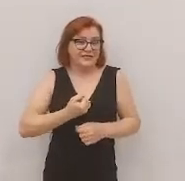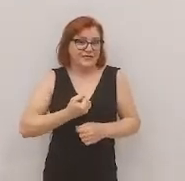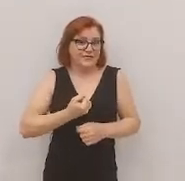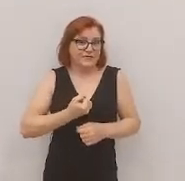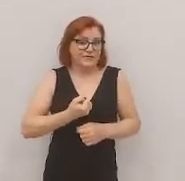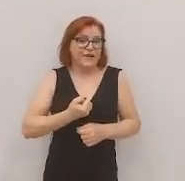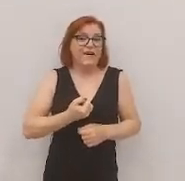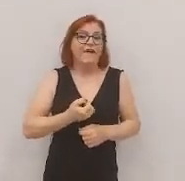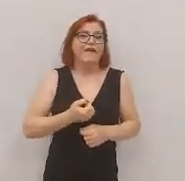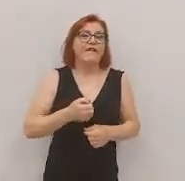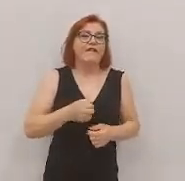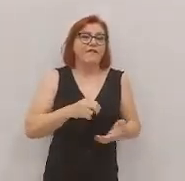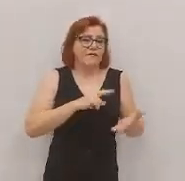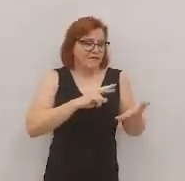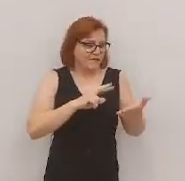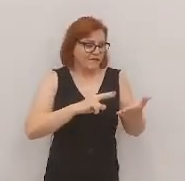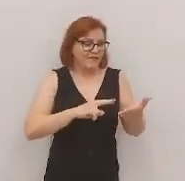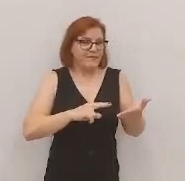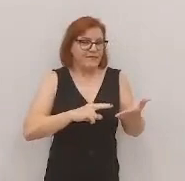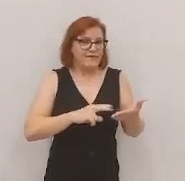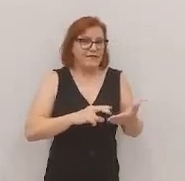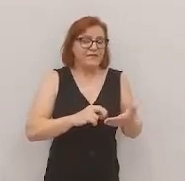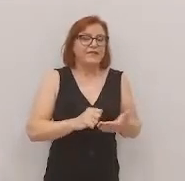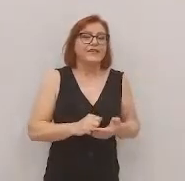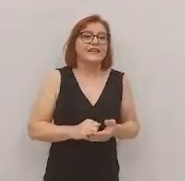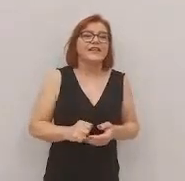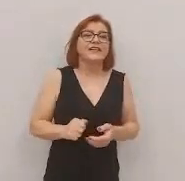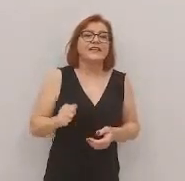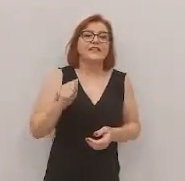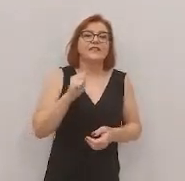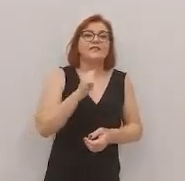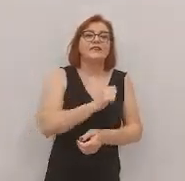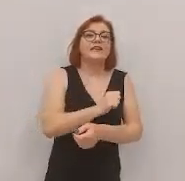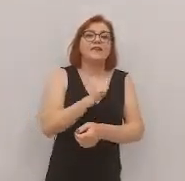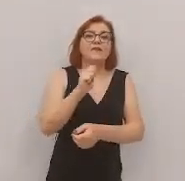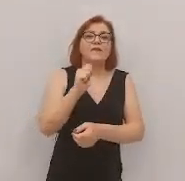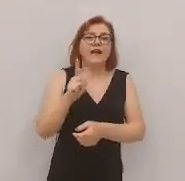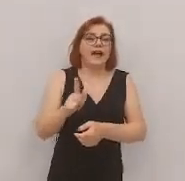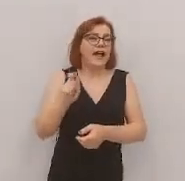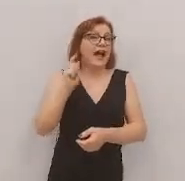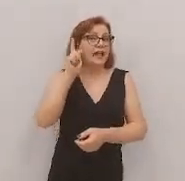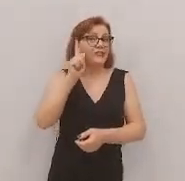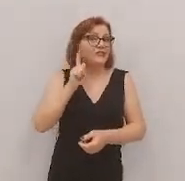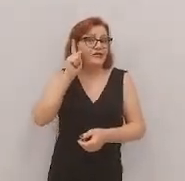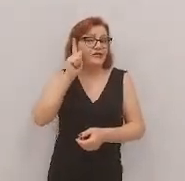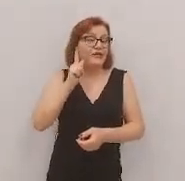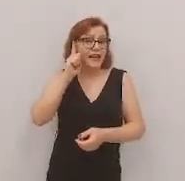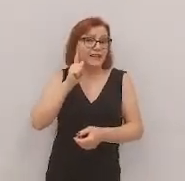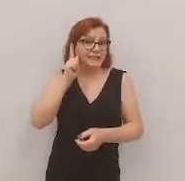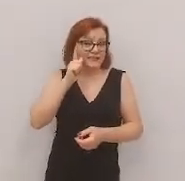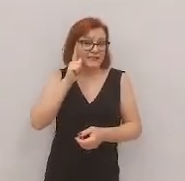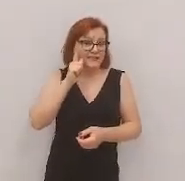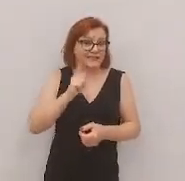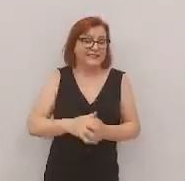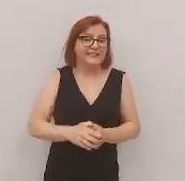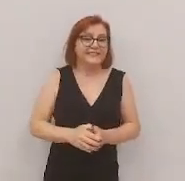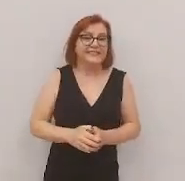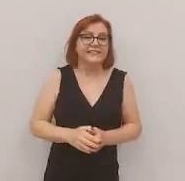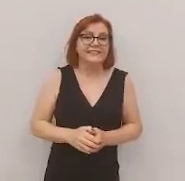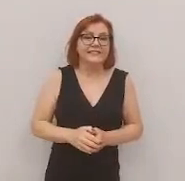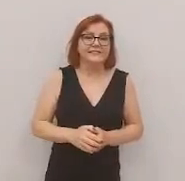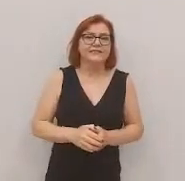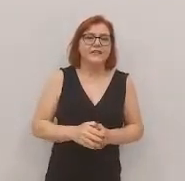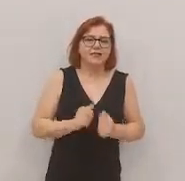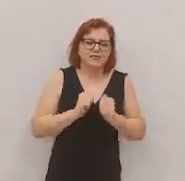paracleto, um advogado. Esse advogado junto ao Pai, à destra